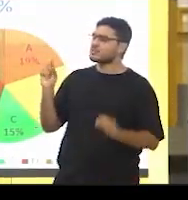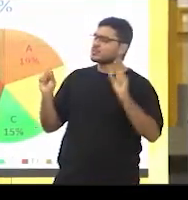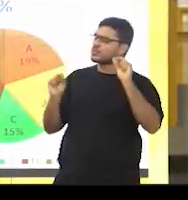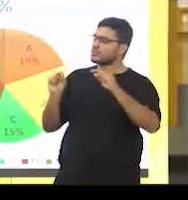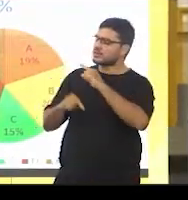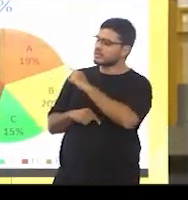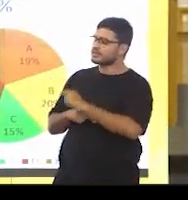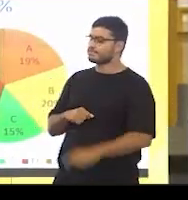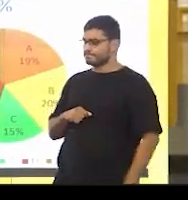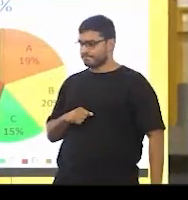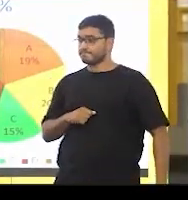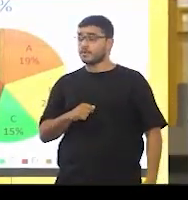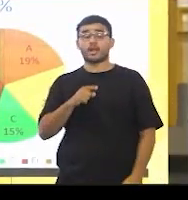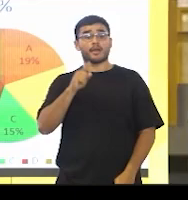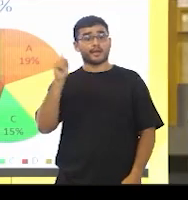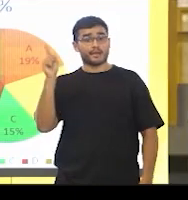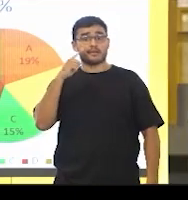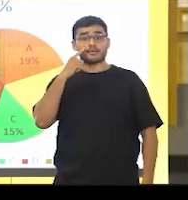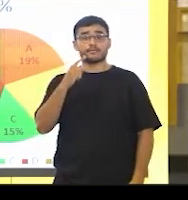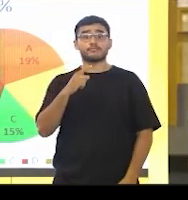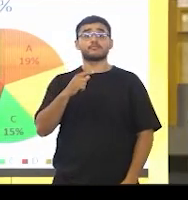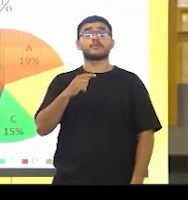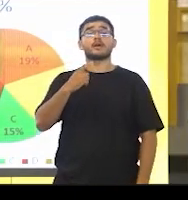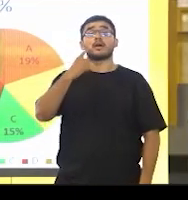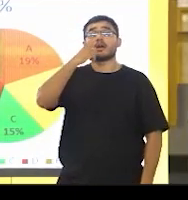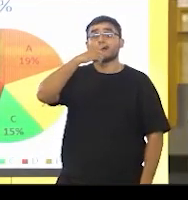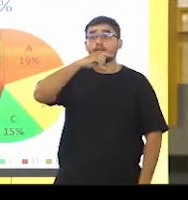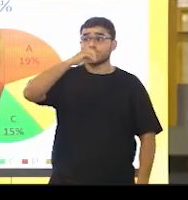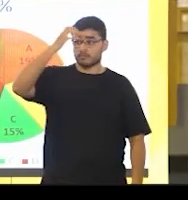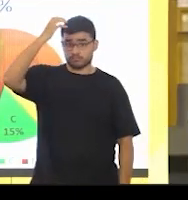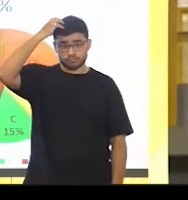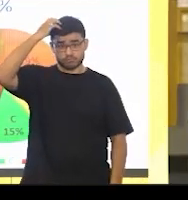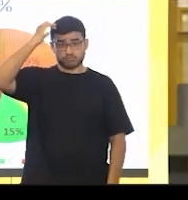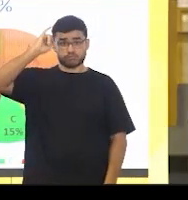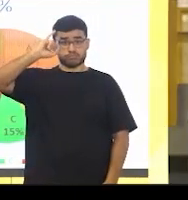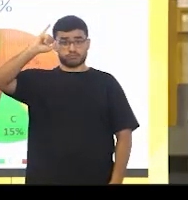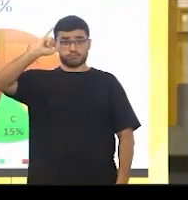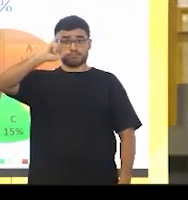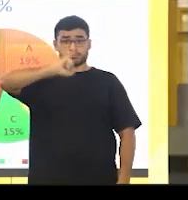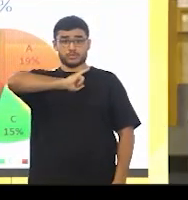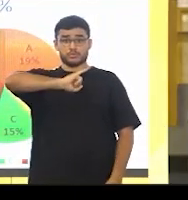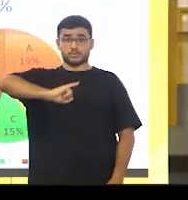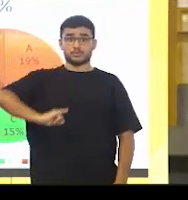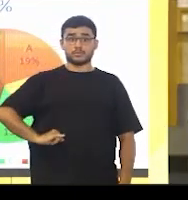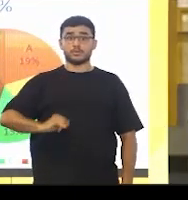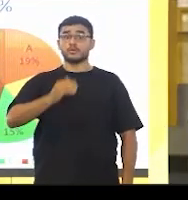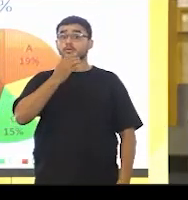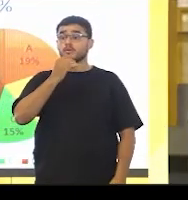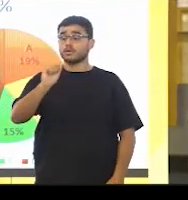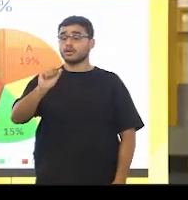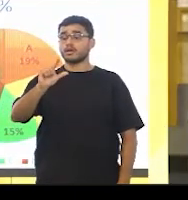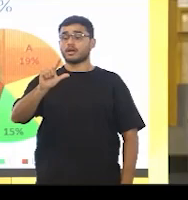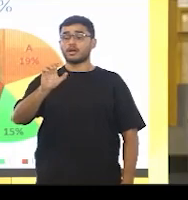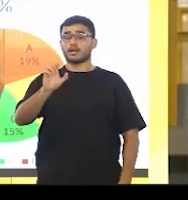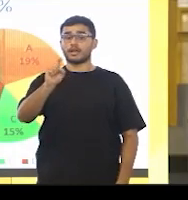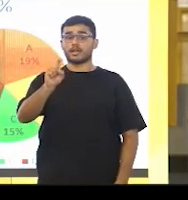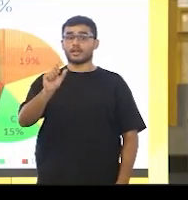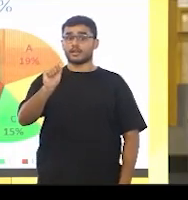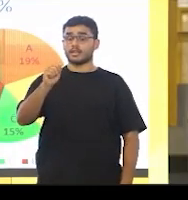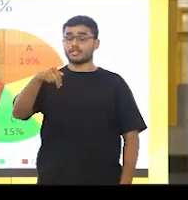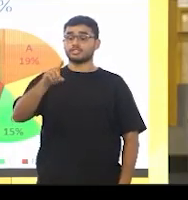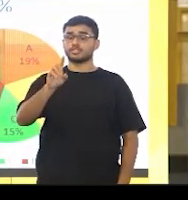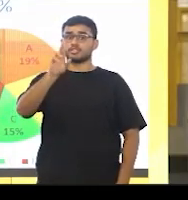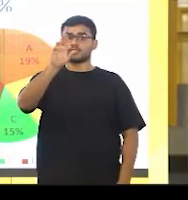helênica, ela nasce quando o maior imperador do mundo grego antigo, Alexandre o Grande,